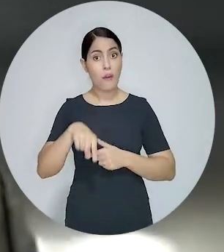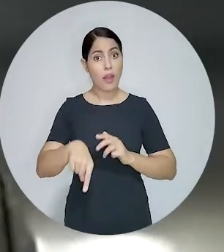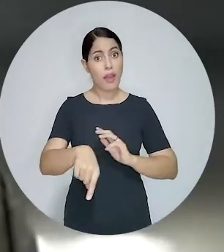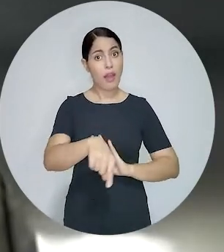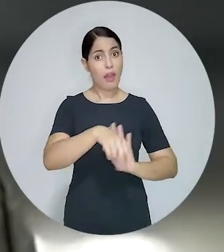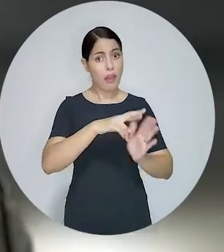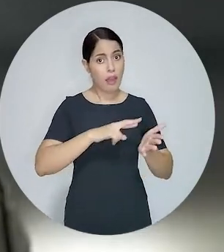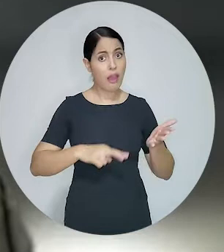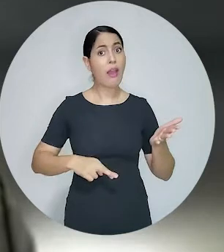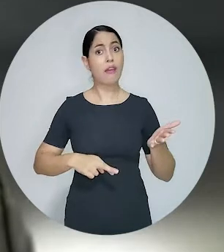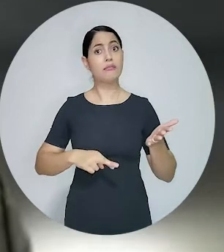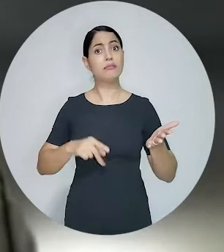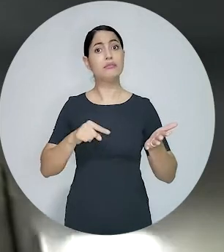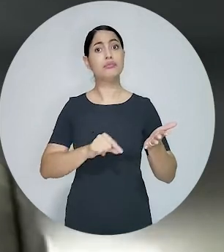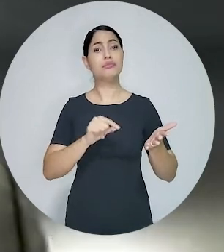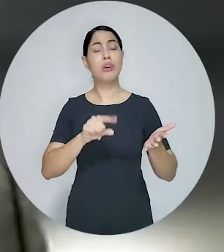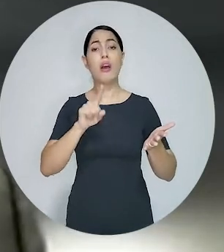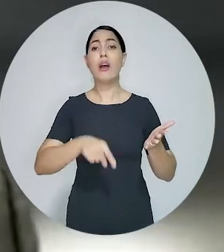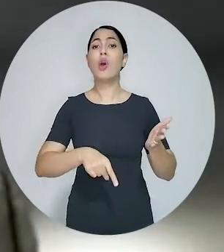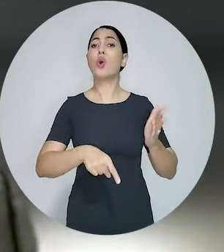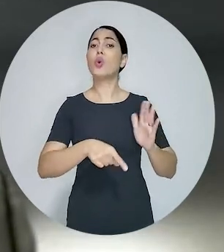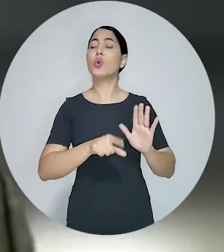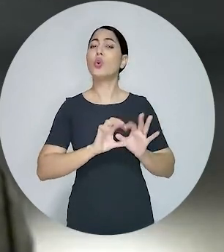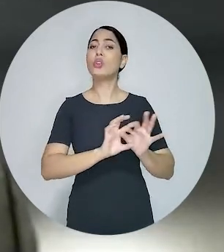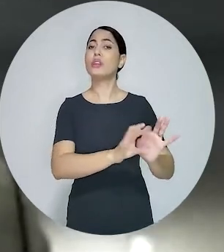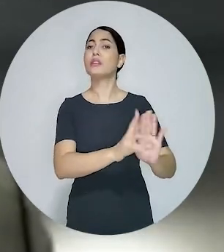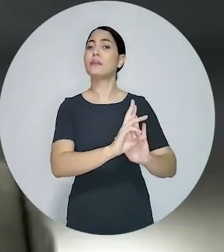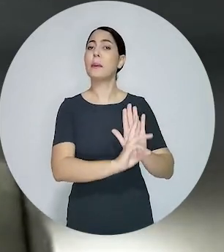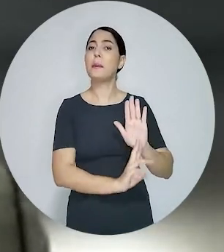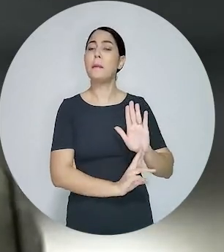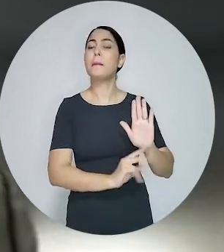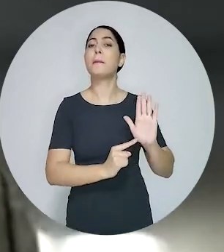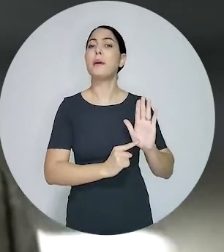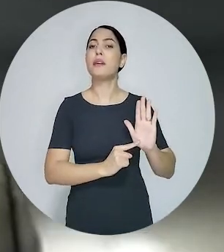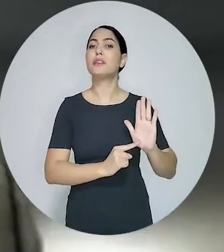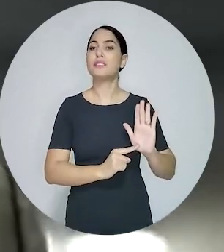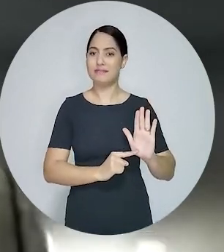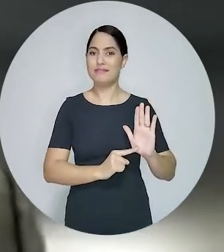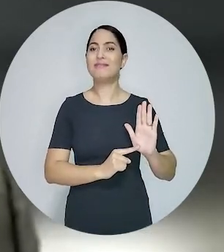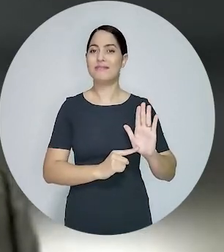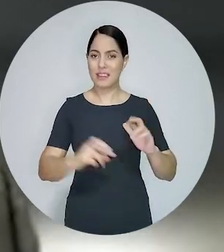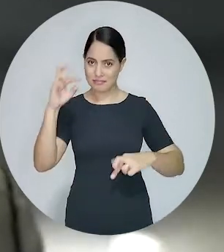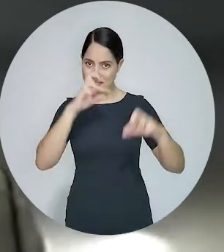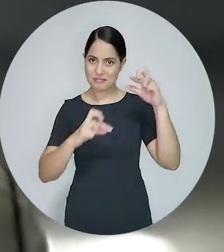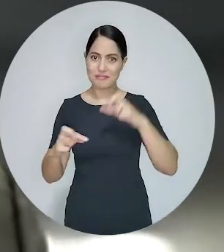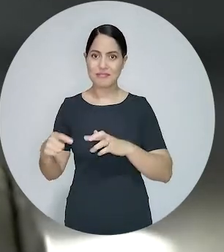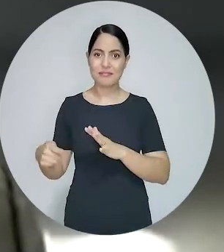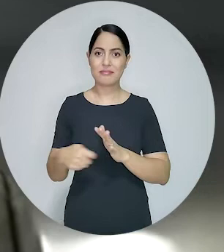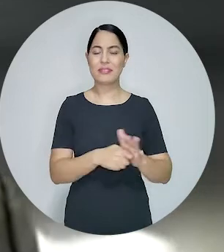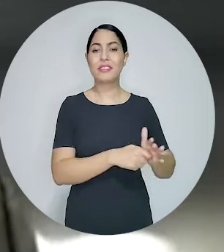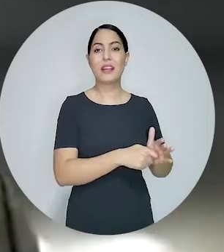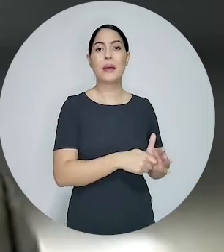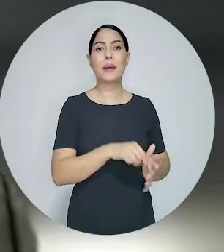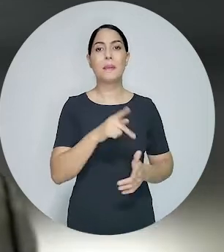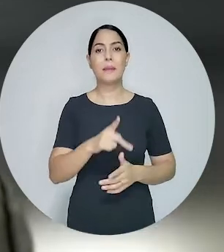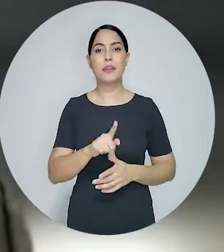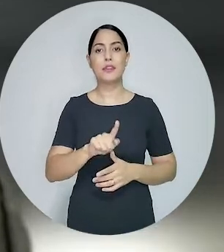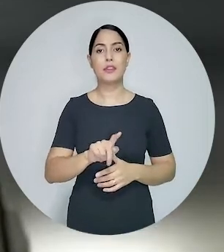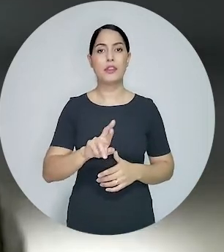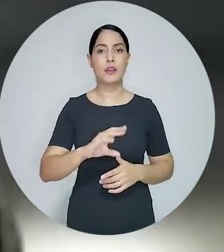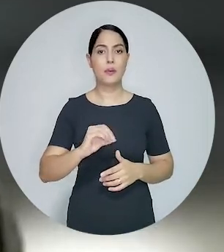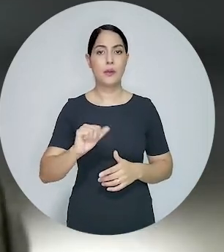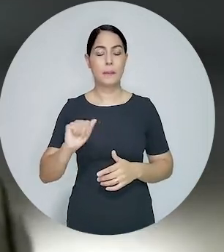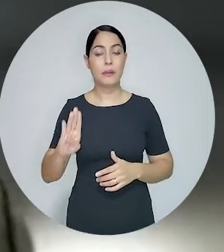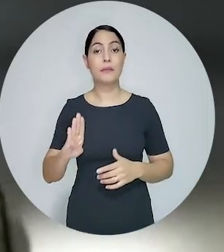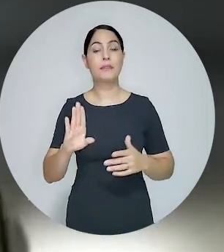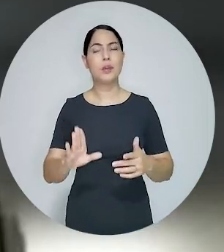da Procuradoria-Geral é mais um órgão, é mais uma possibilidade, é mais uma força para atingir esses objetivos.